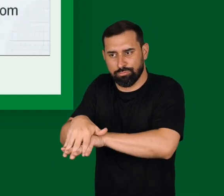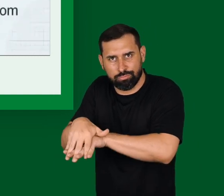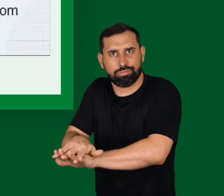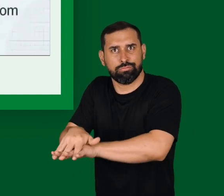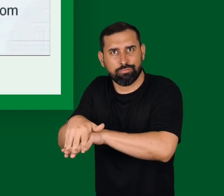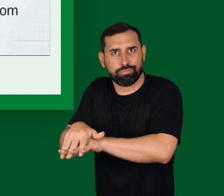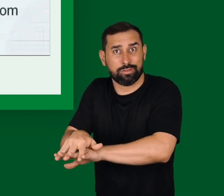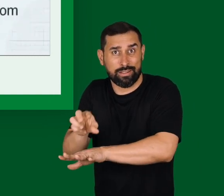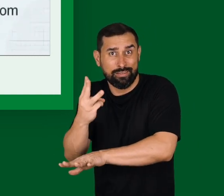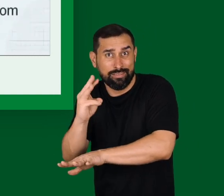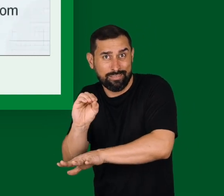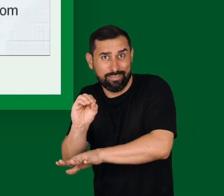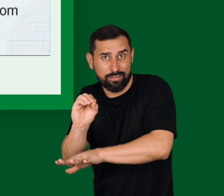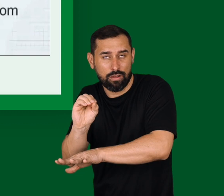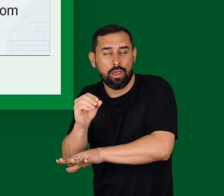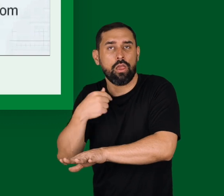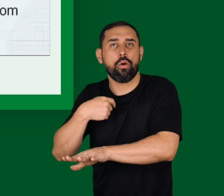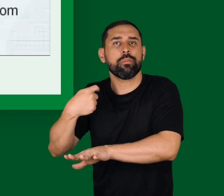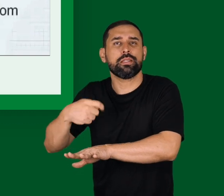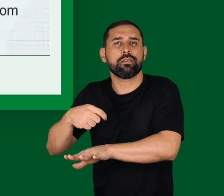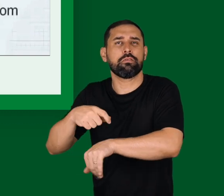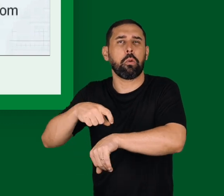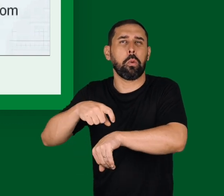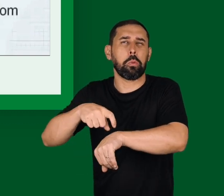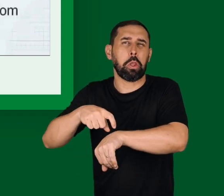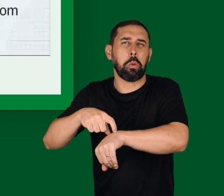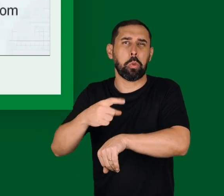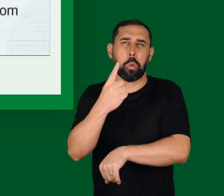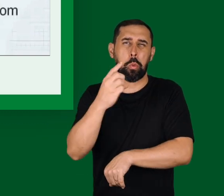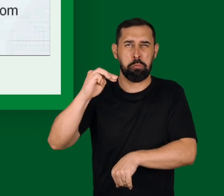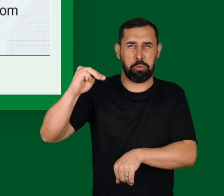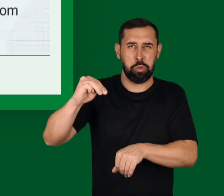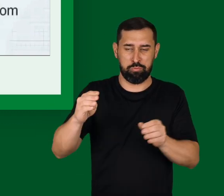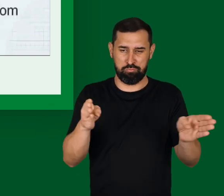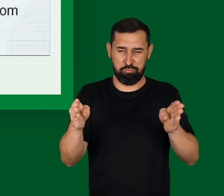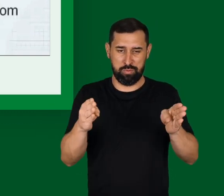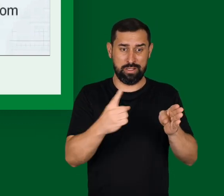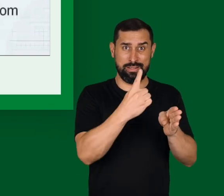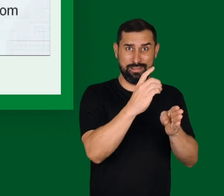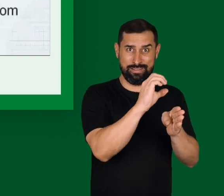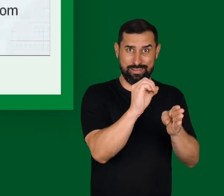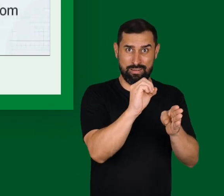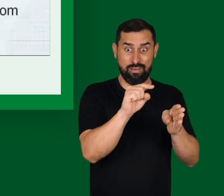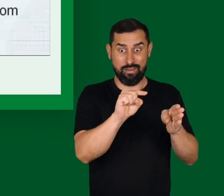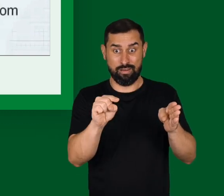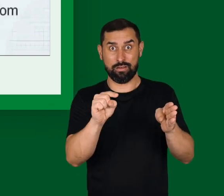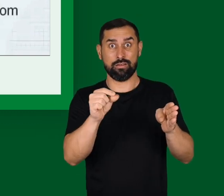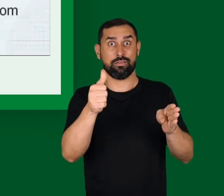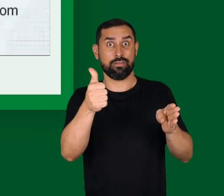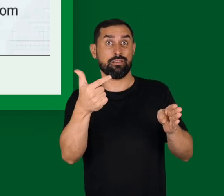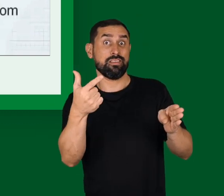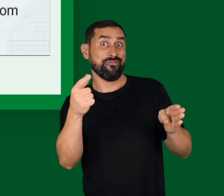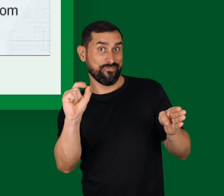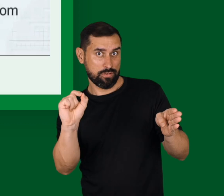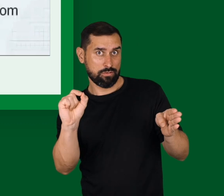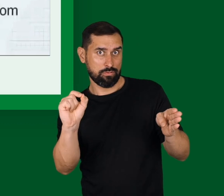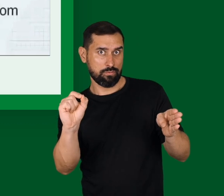a frequência cardíaca que a gente busca alcançar com essas 30 compressões são mais ou menos de 100 a